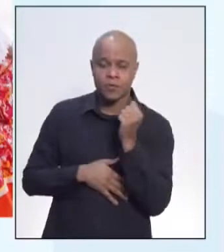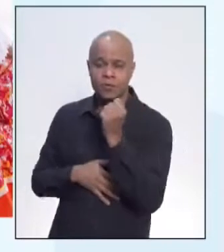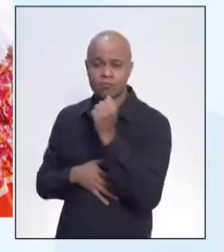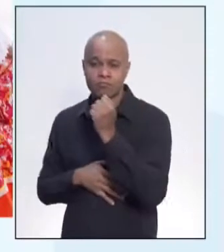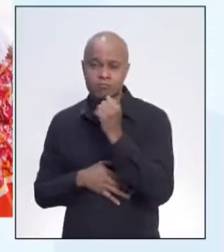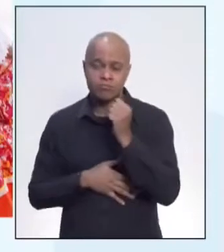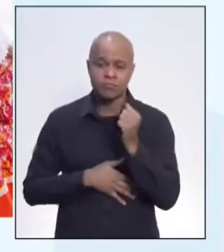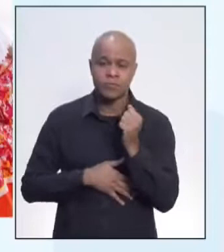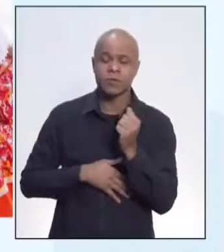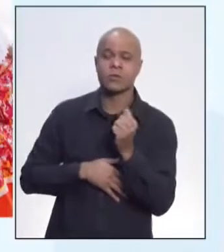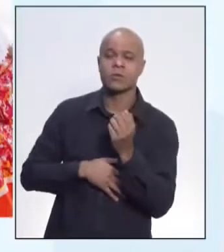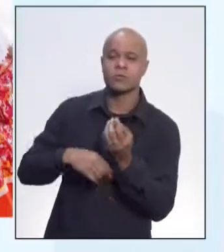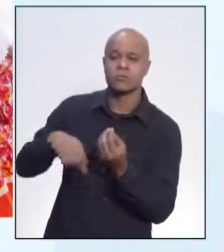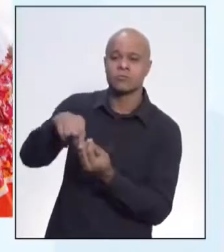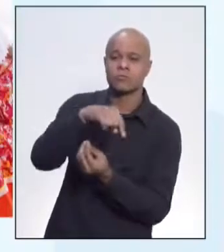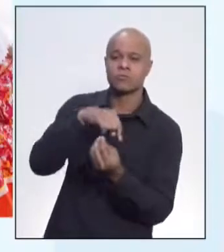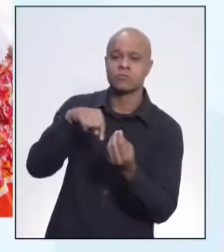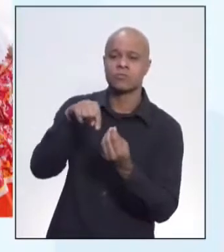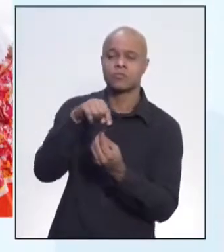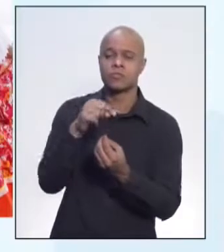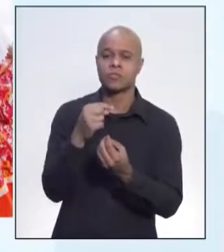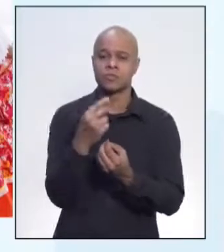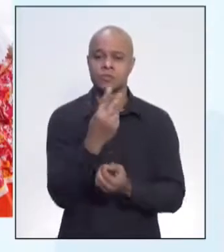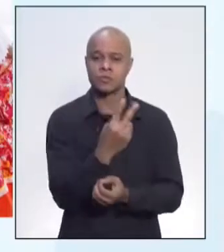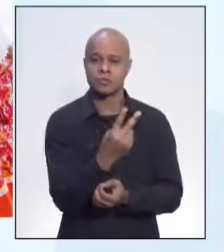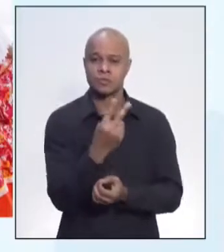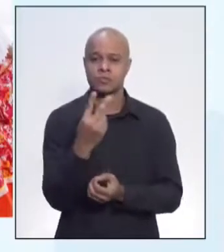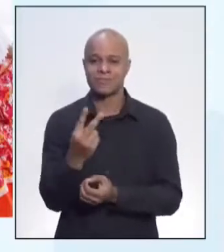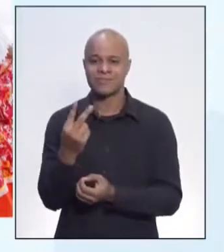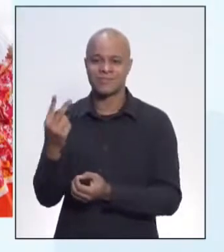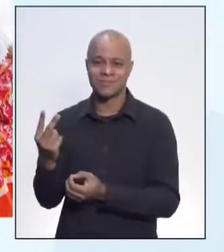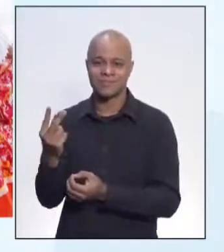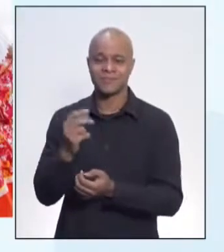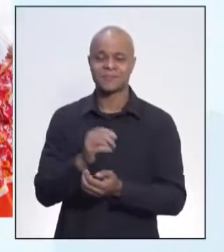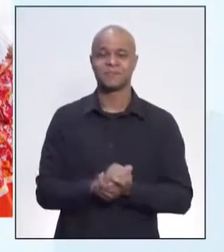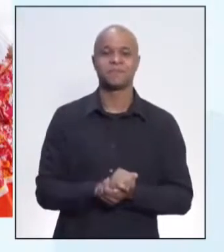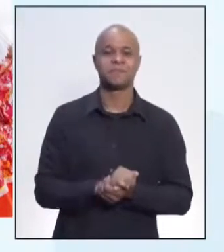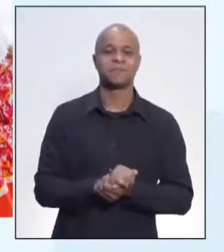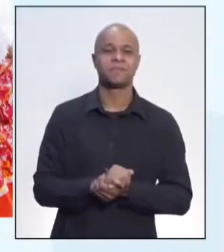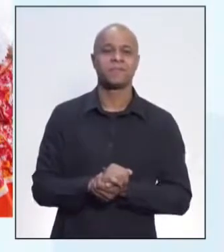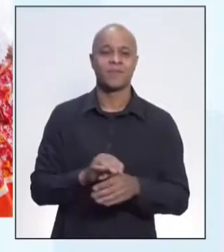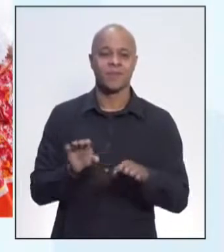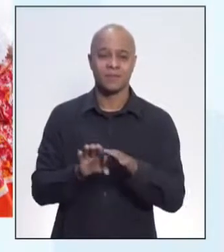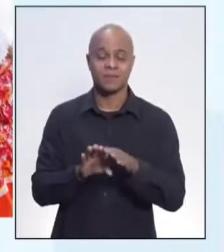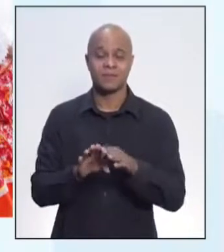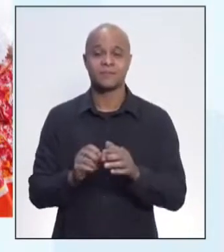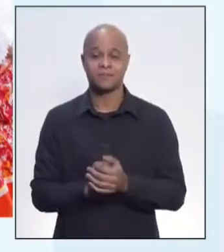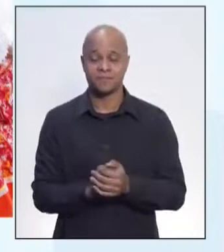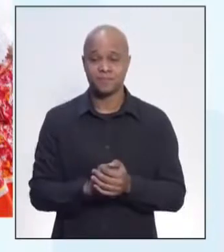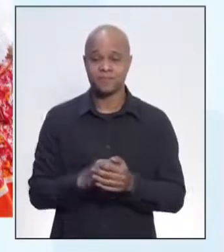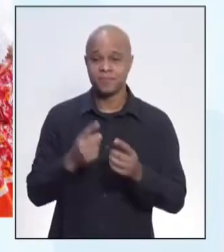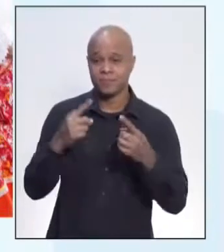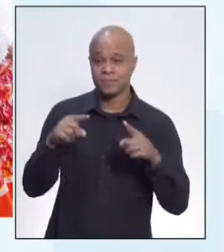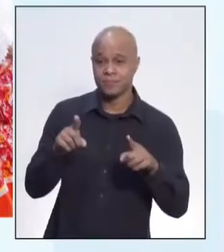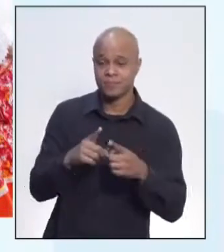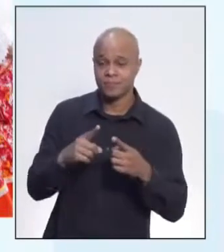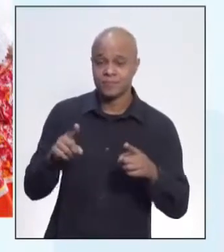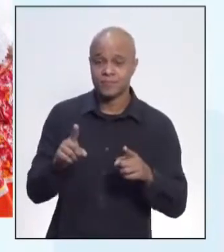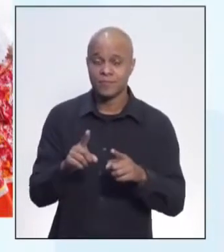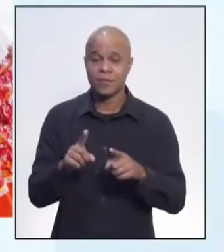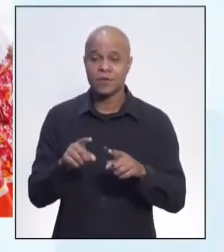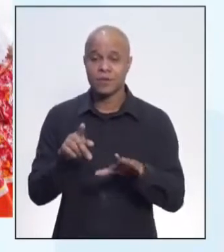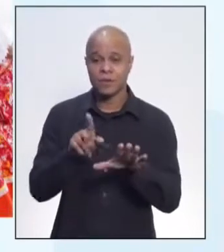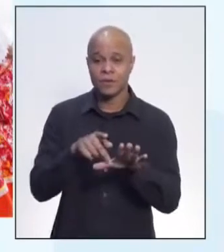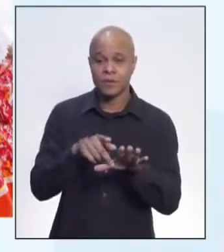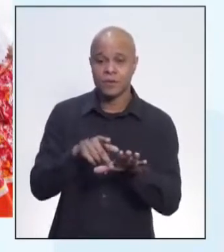e mulheres, voltados para o centro da roda, como a gente viu no nosso vídeo. O ritmo da música e da dança é marcado com os pés e